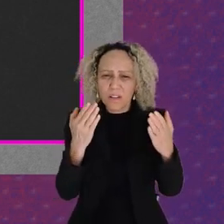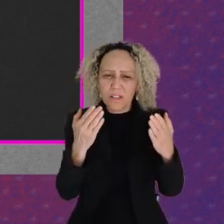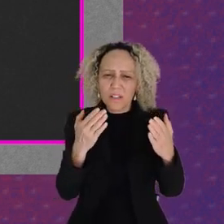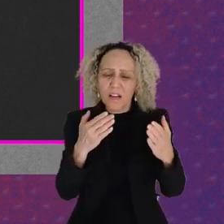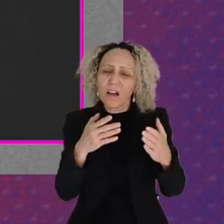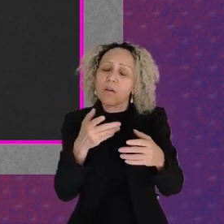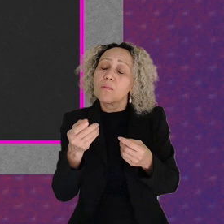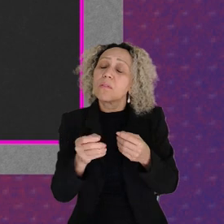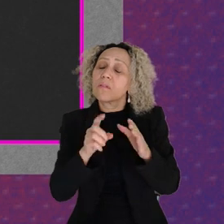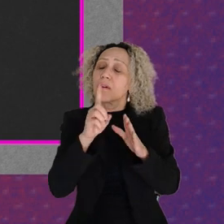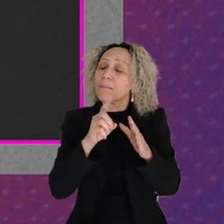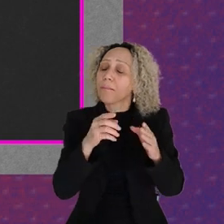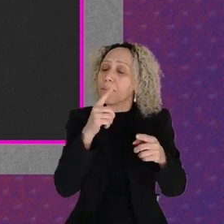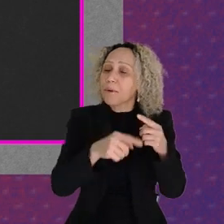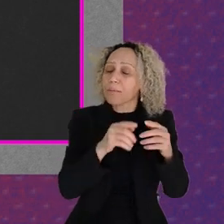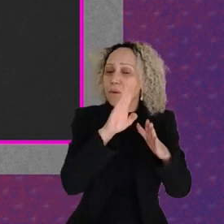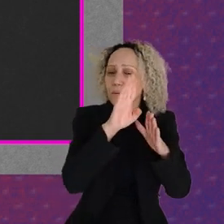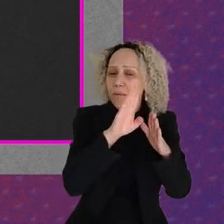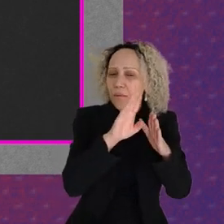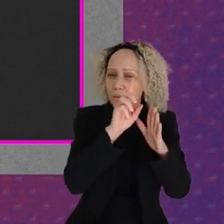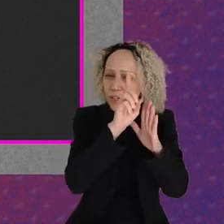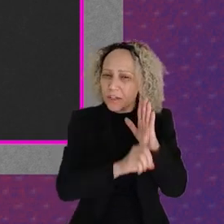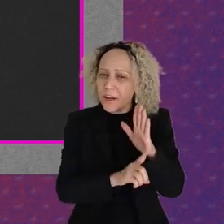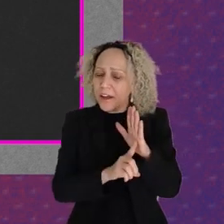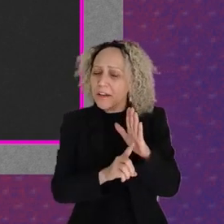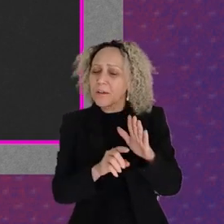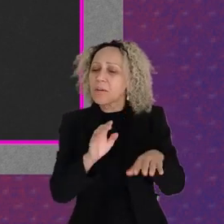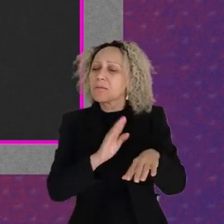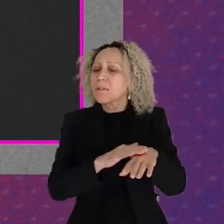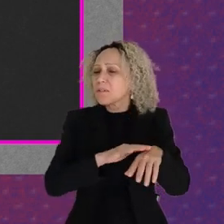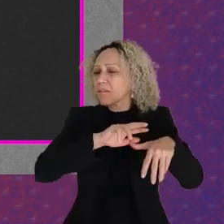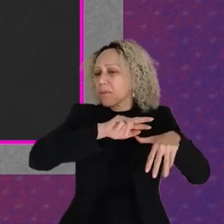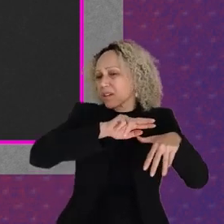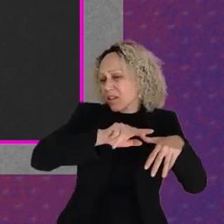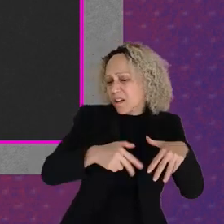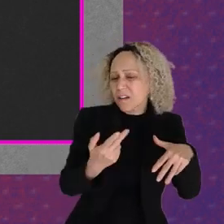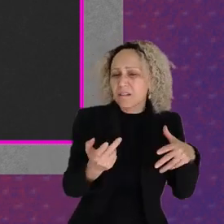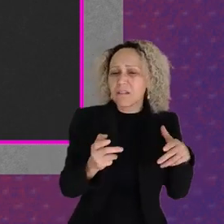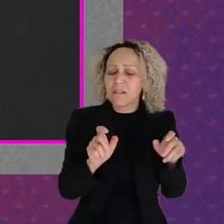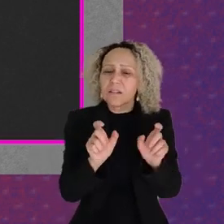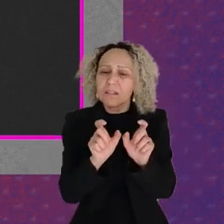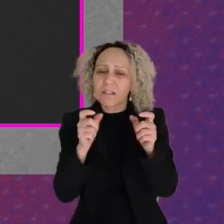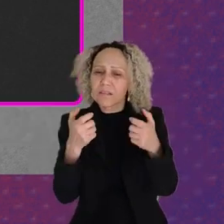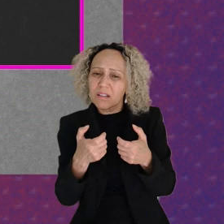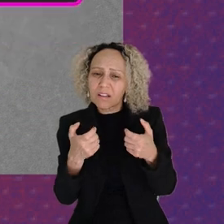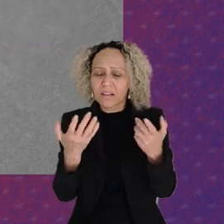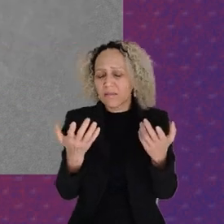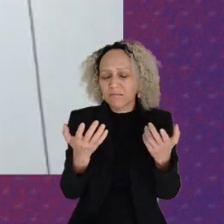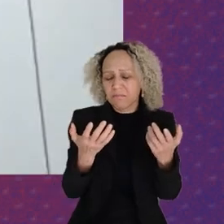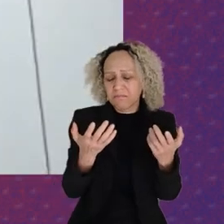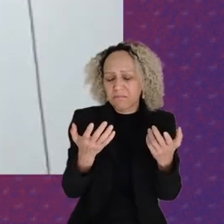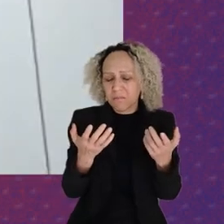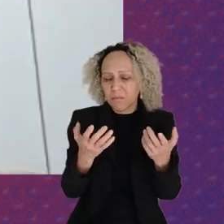razão de seu sexo, raça, cor, etnia, religião ou procedência nacional. Então, ela elenca